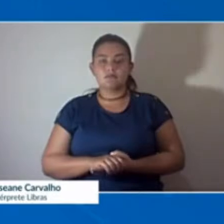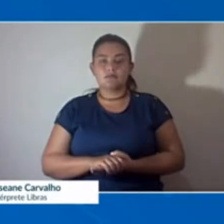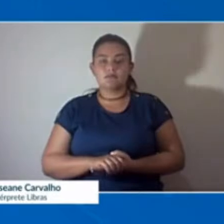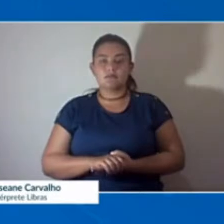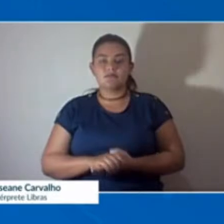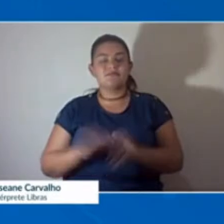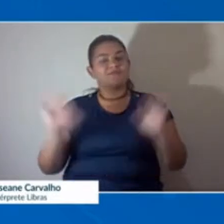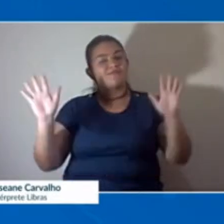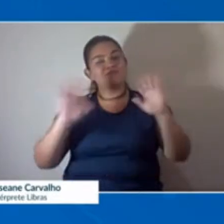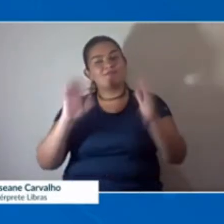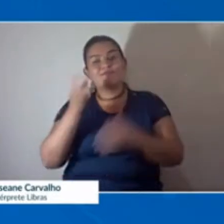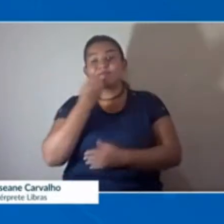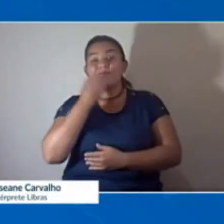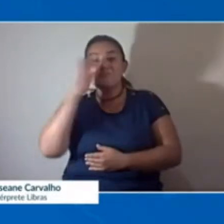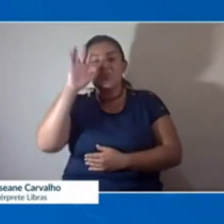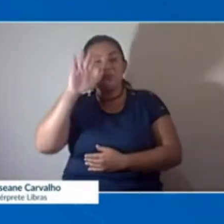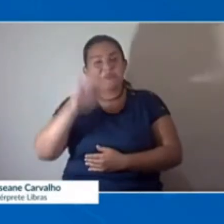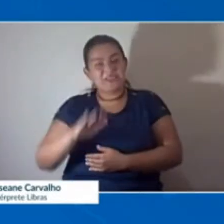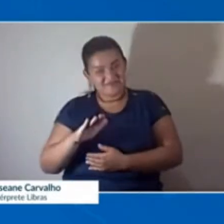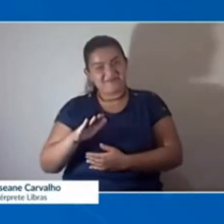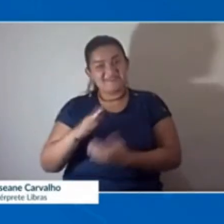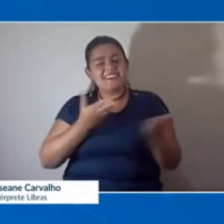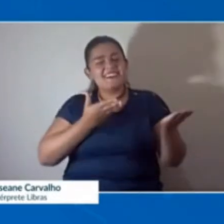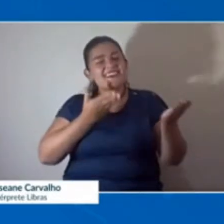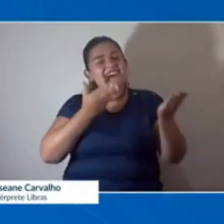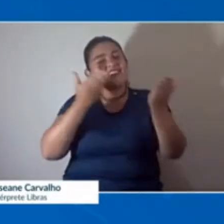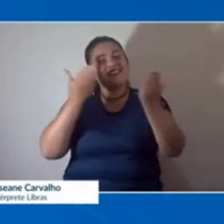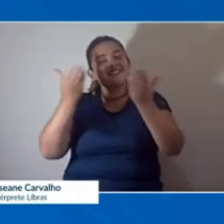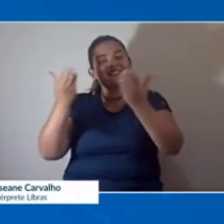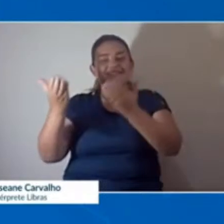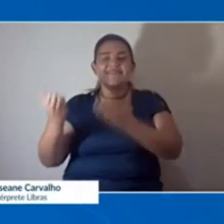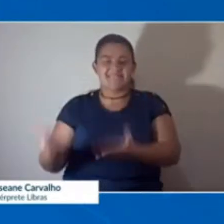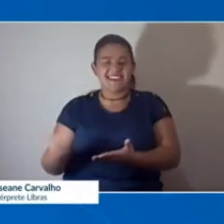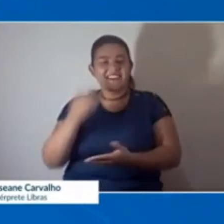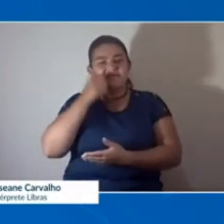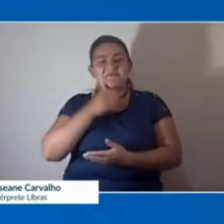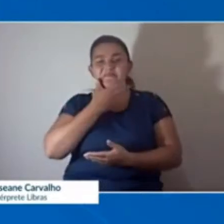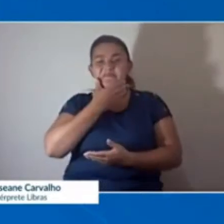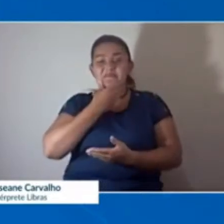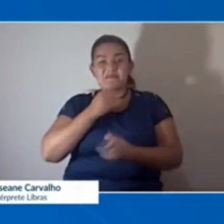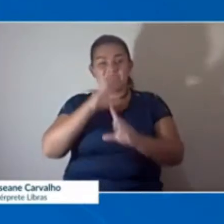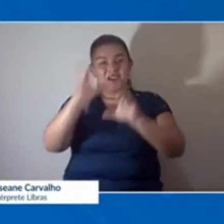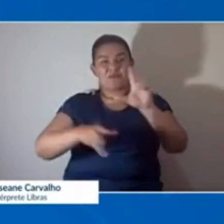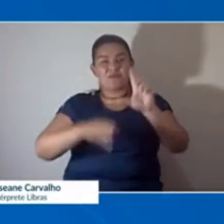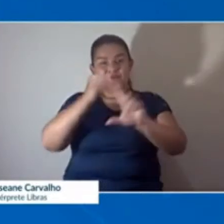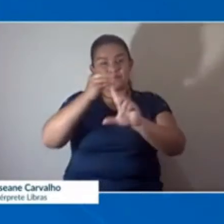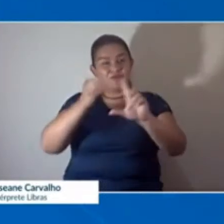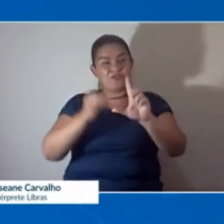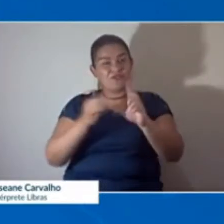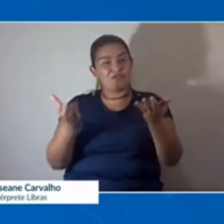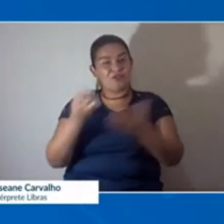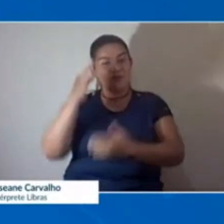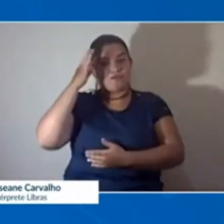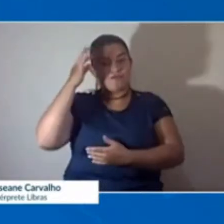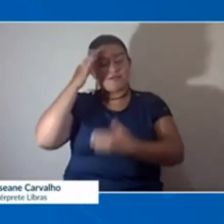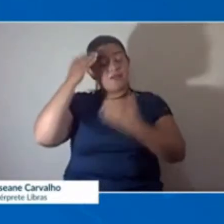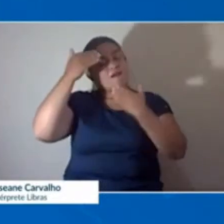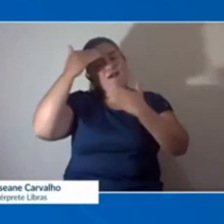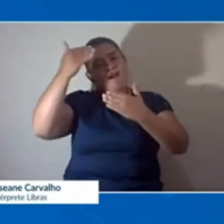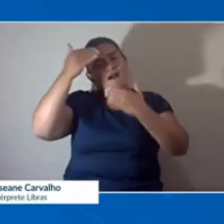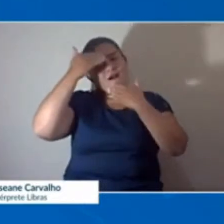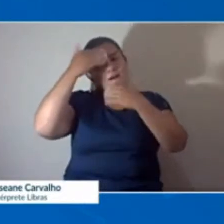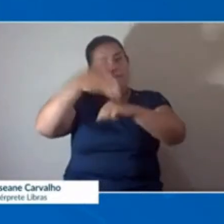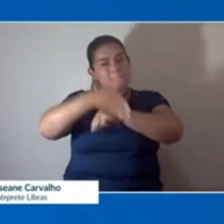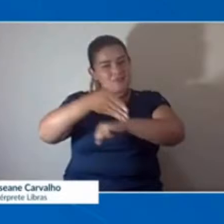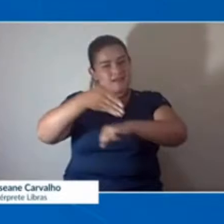Olá, boa tarde. Seja bem-vindo e bem-vinda ao Mundo UFG dessa quarta-feira. Obrigada por estar aqui com a gente